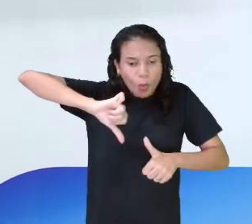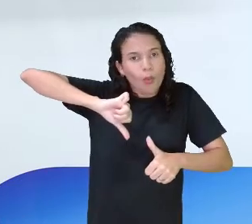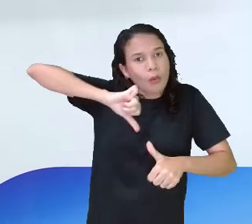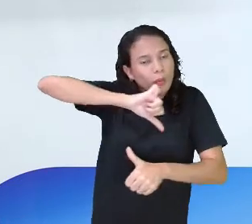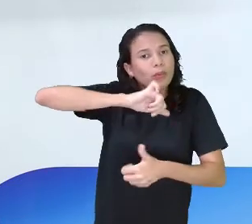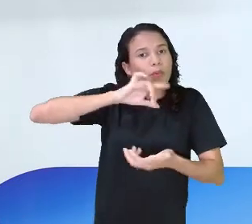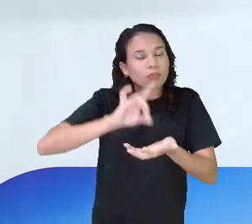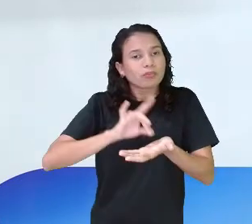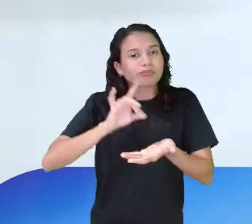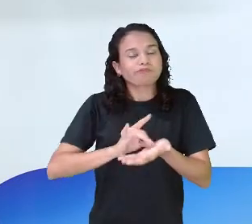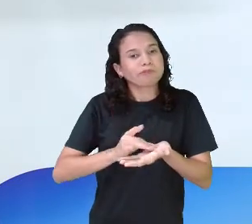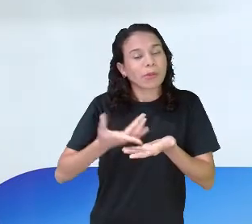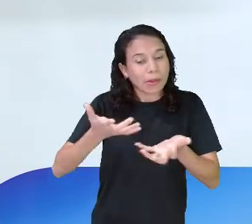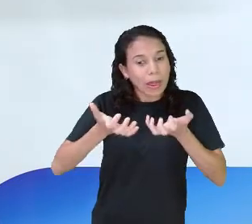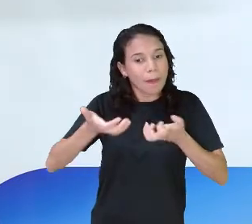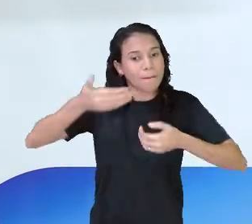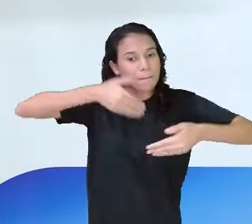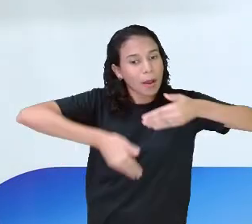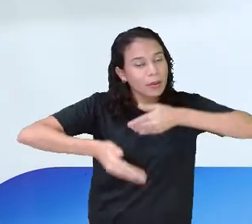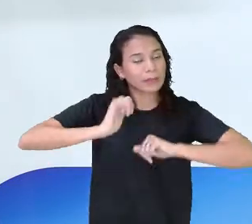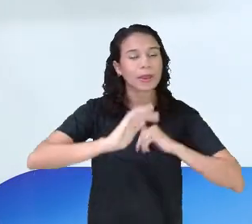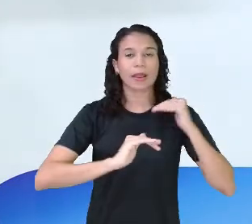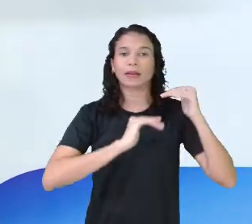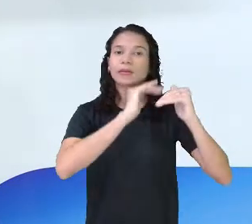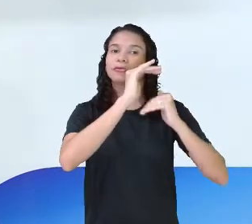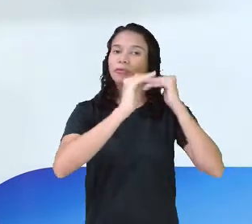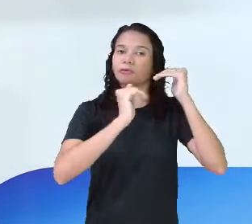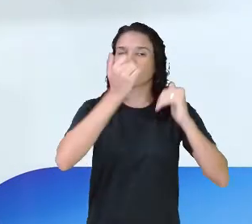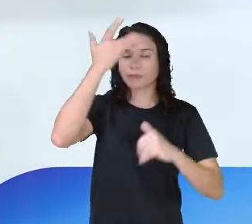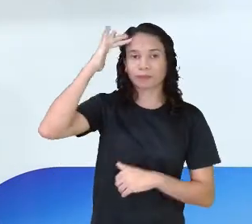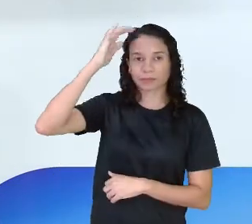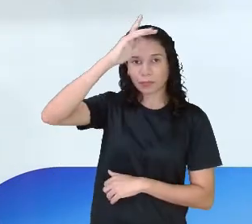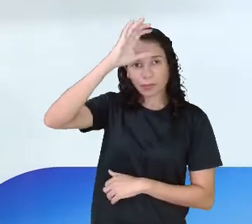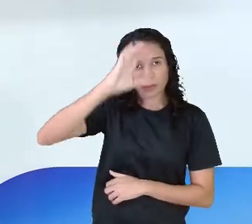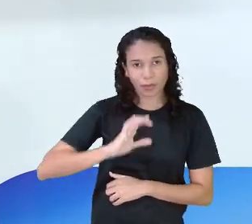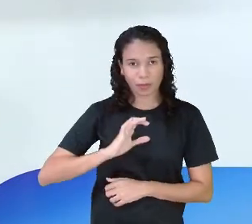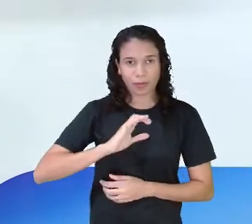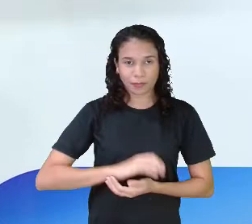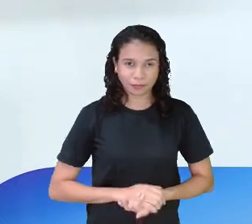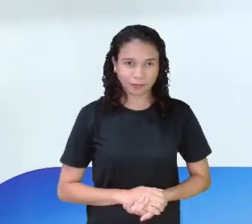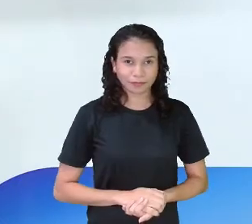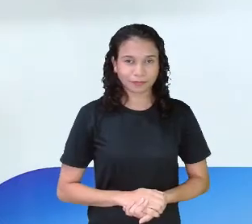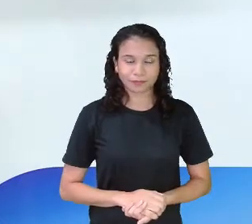com que ela se engajasse e se desenvolvesse, né, enquanto cidadã.